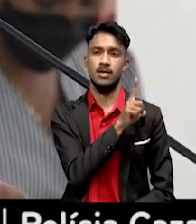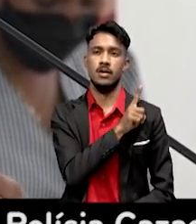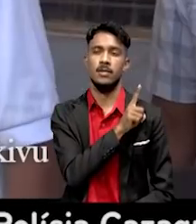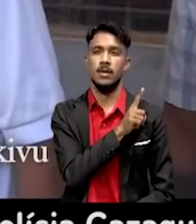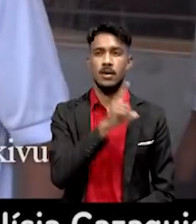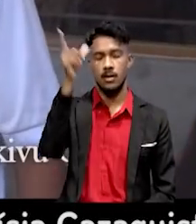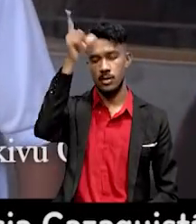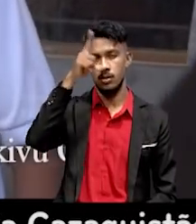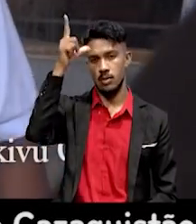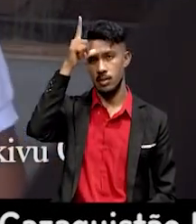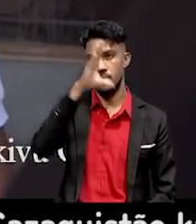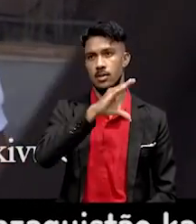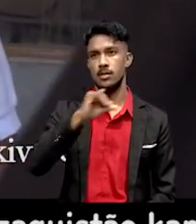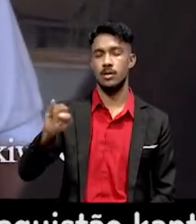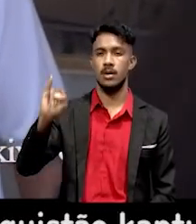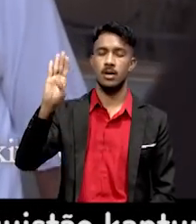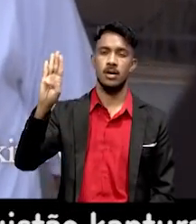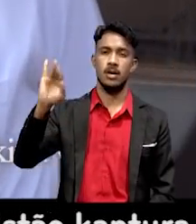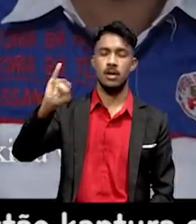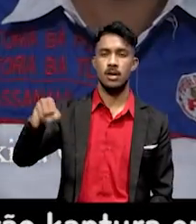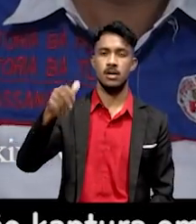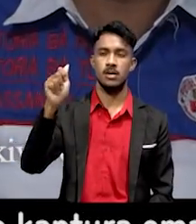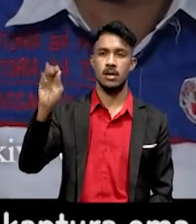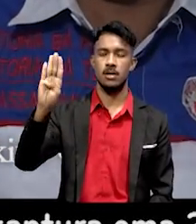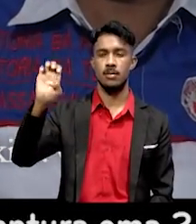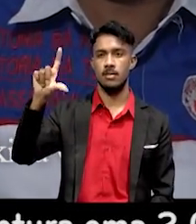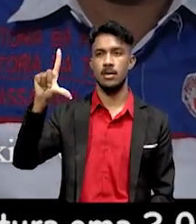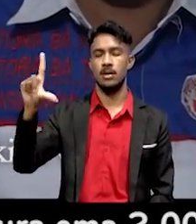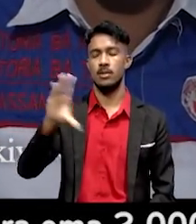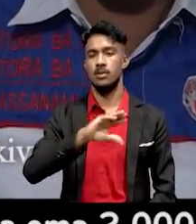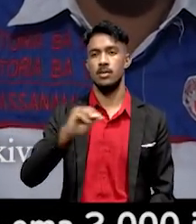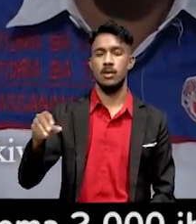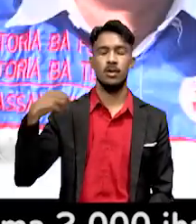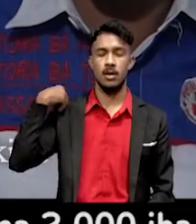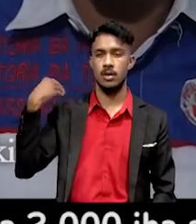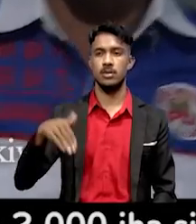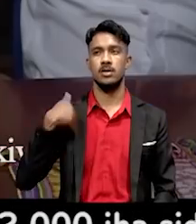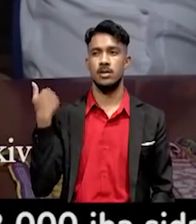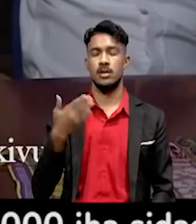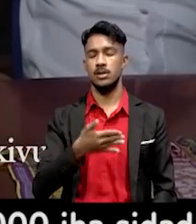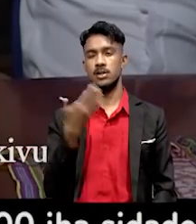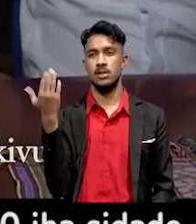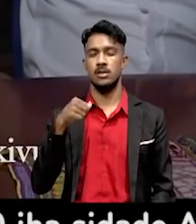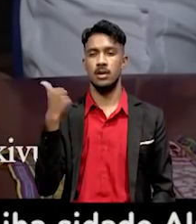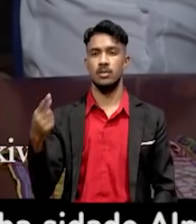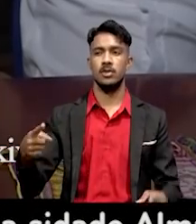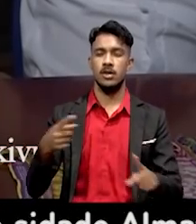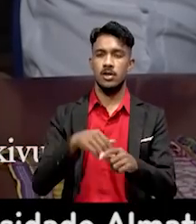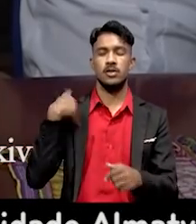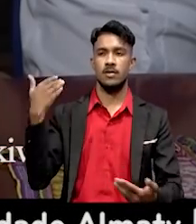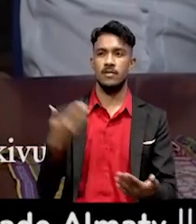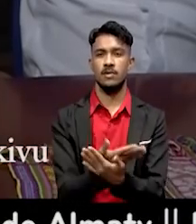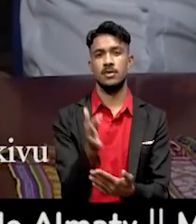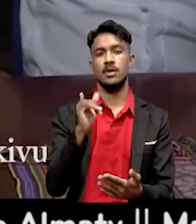Luolo, Isabel Ferreira, no candidato selo Cusi Geração Fonsira, nebehato ona siranya prontidão